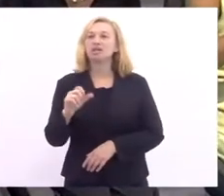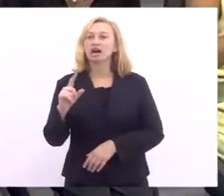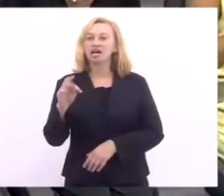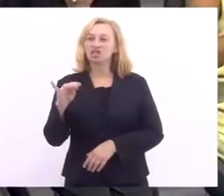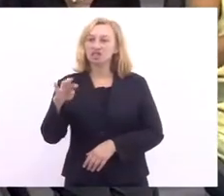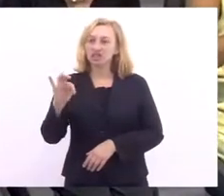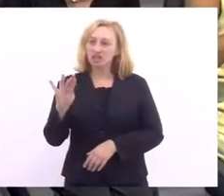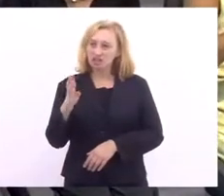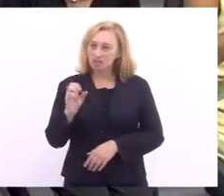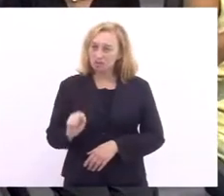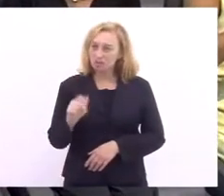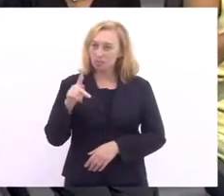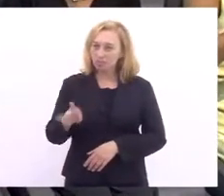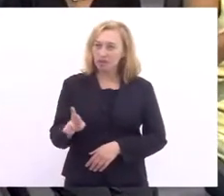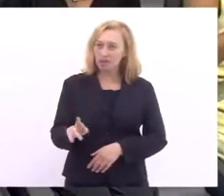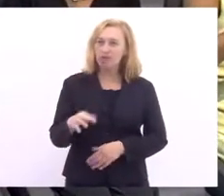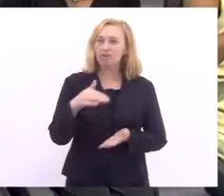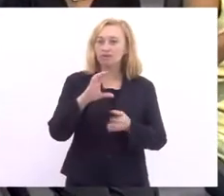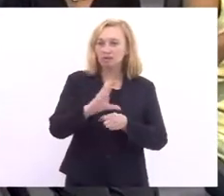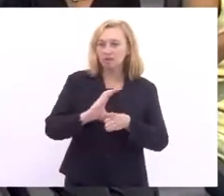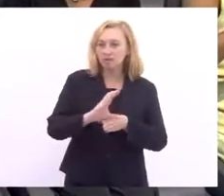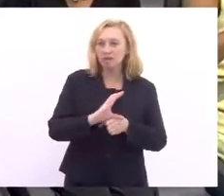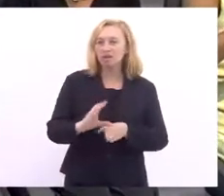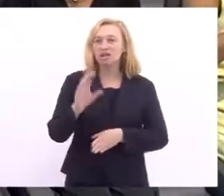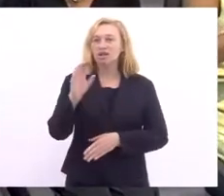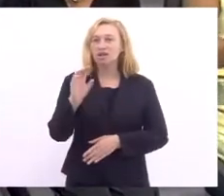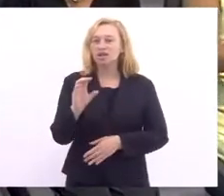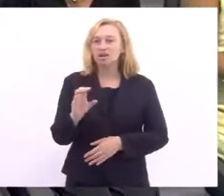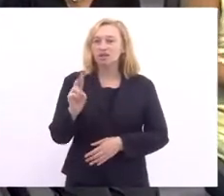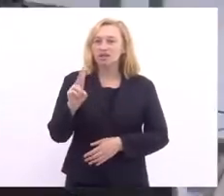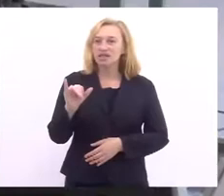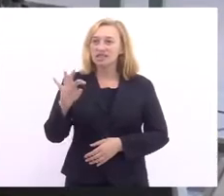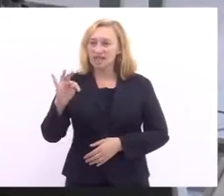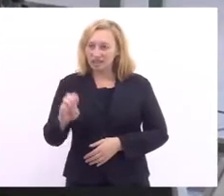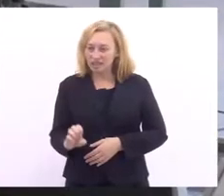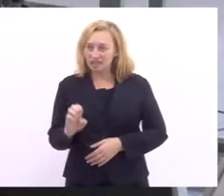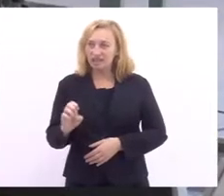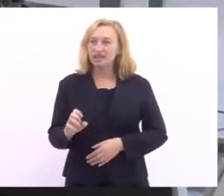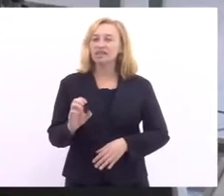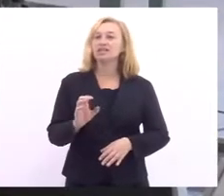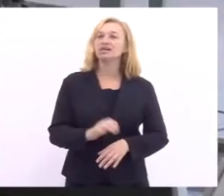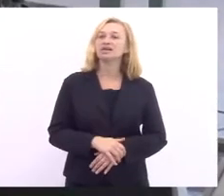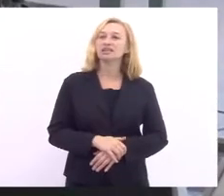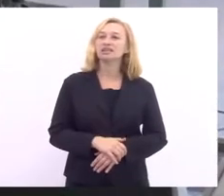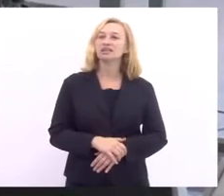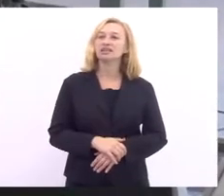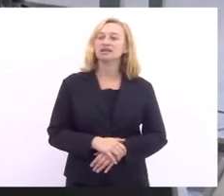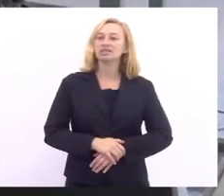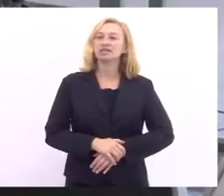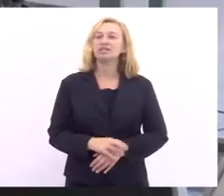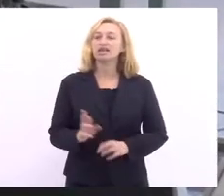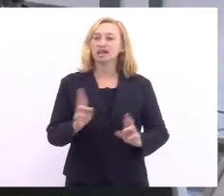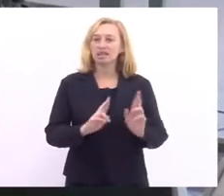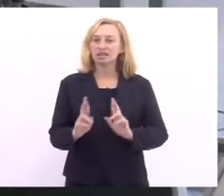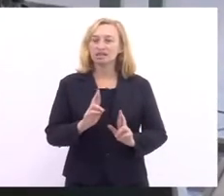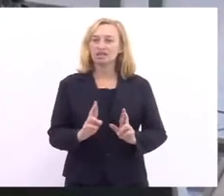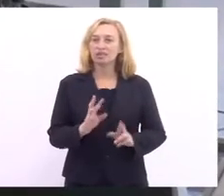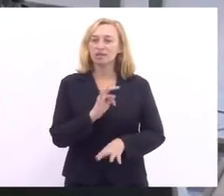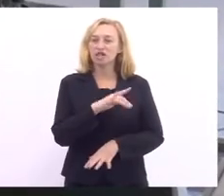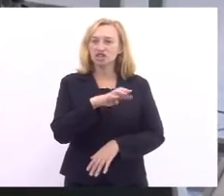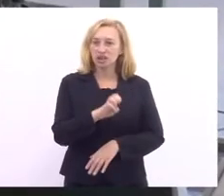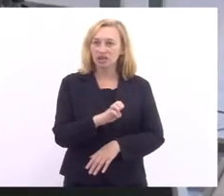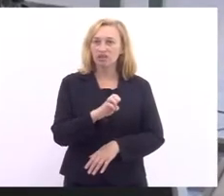agetransp Vicente Loureiro durante especialista na pauta Metropolitana também em relação à Baixada Fluminense